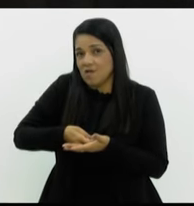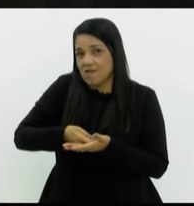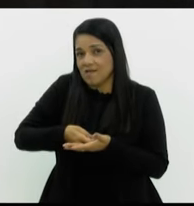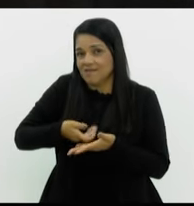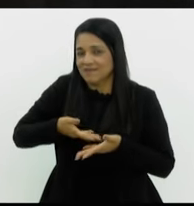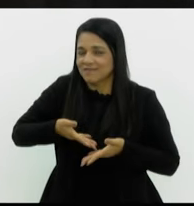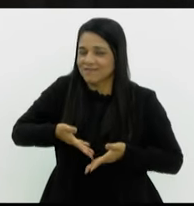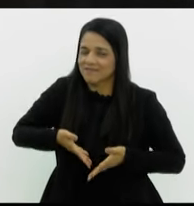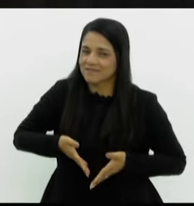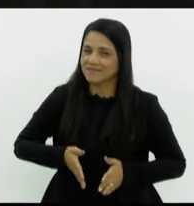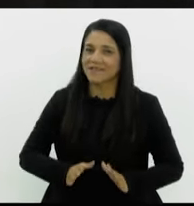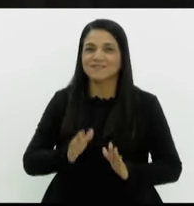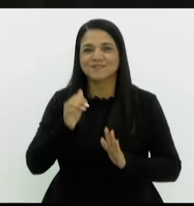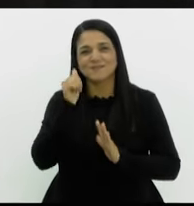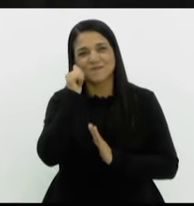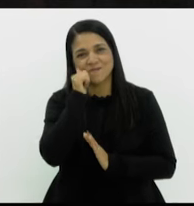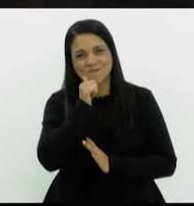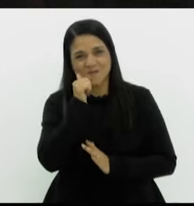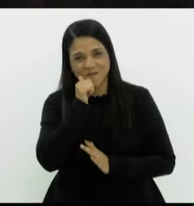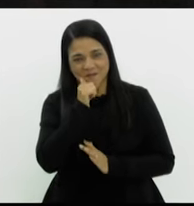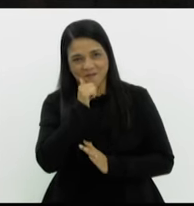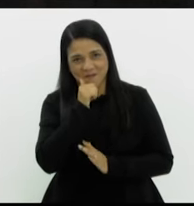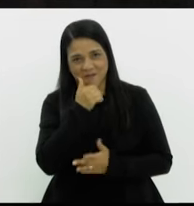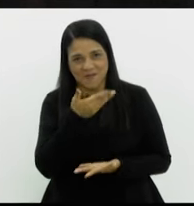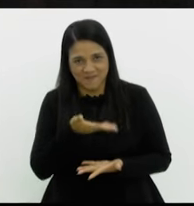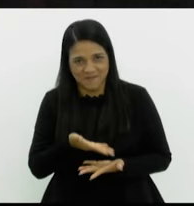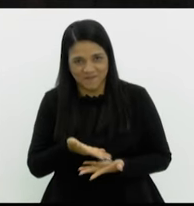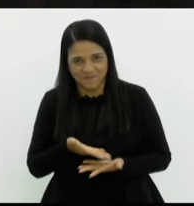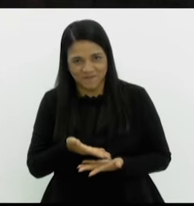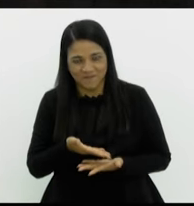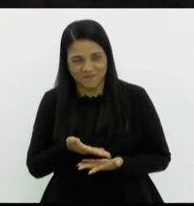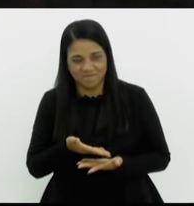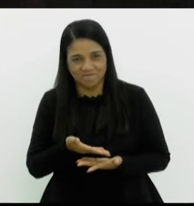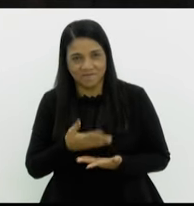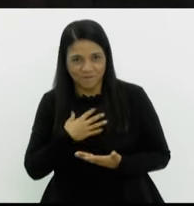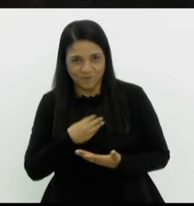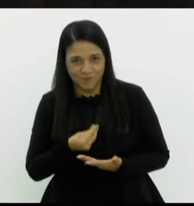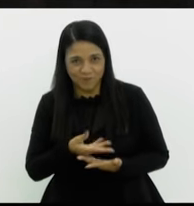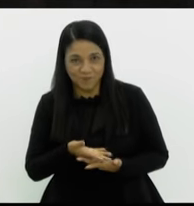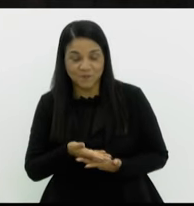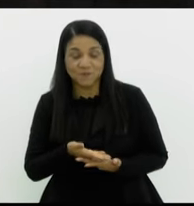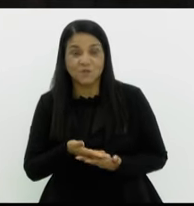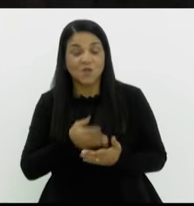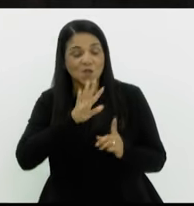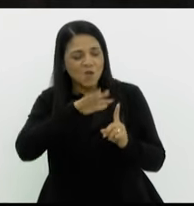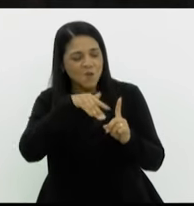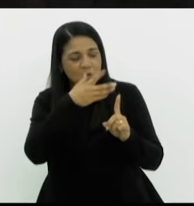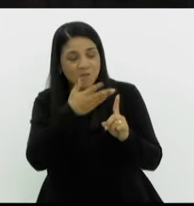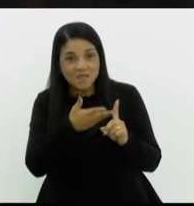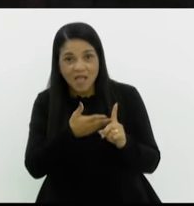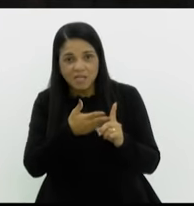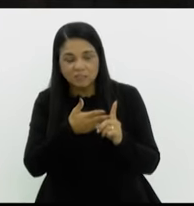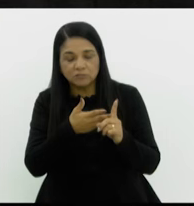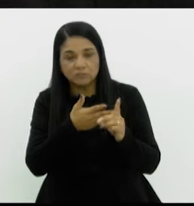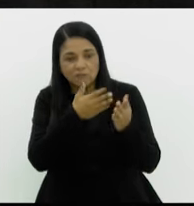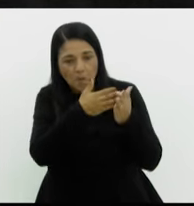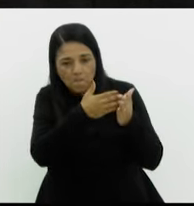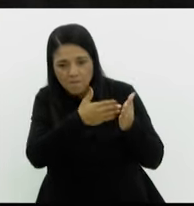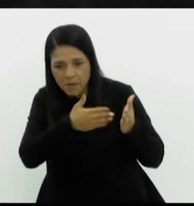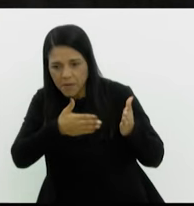mulher. E essa homenagem deveria ser os